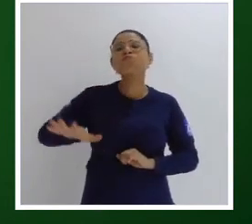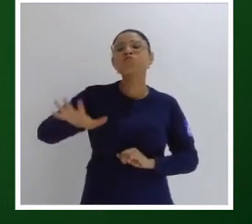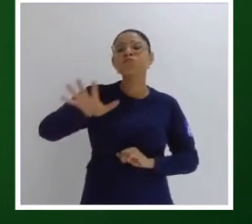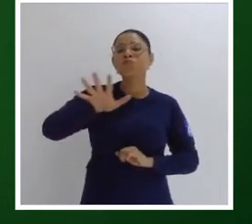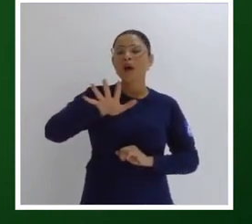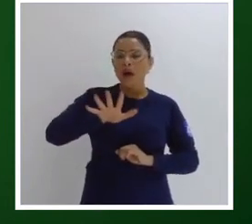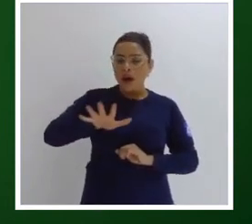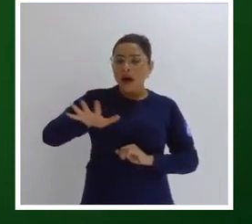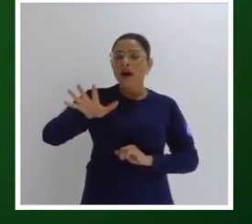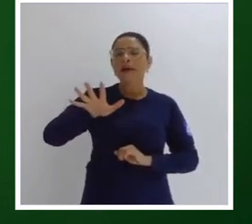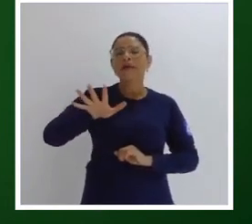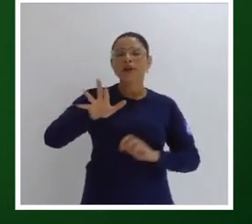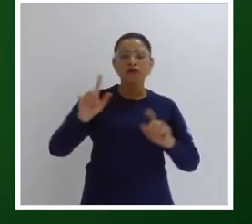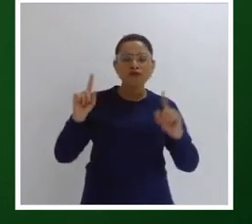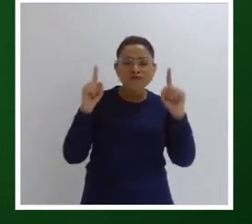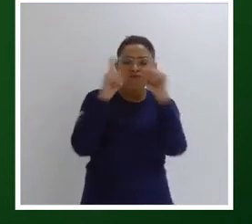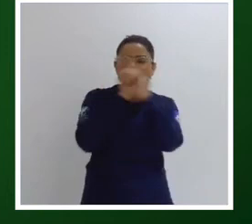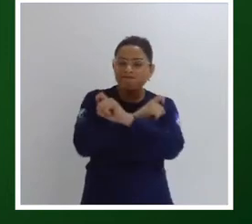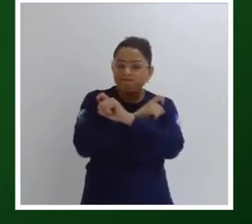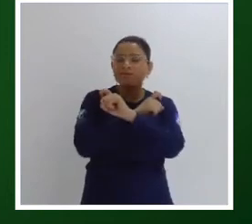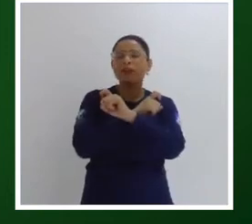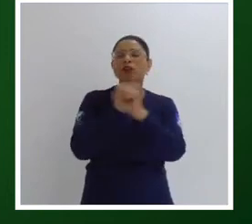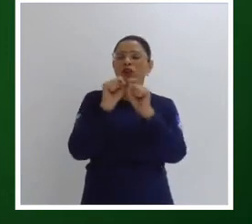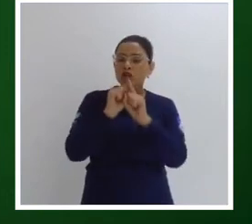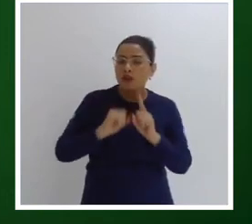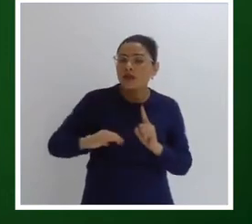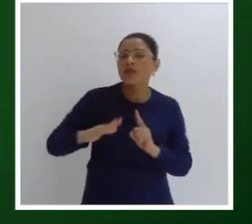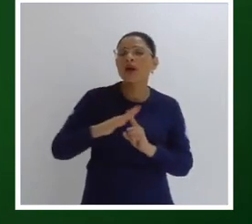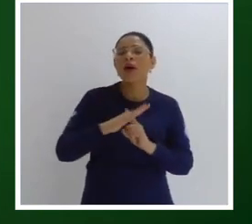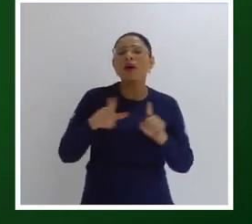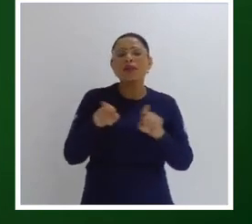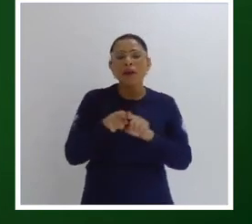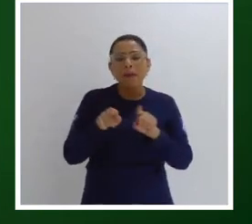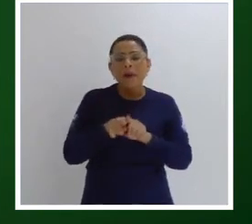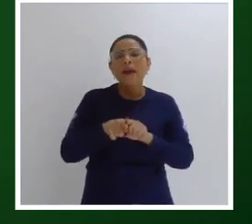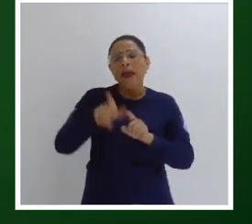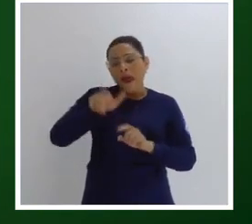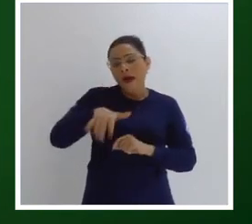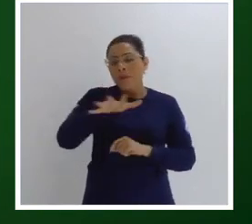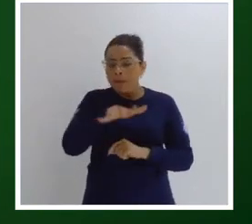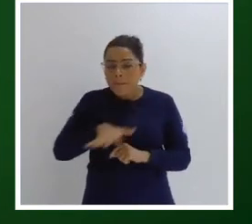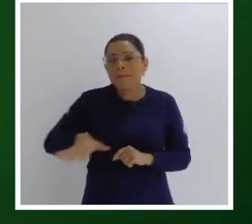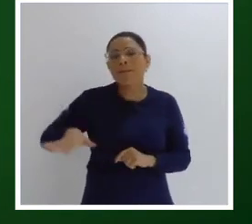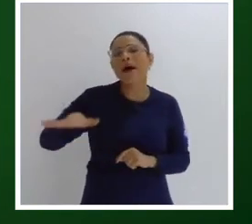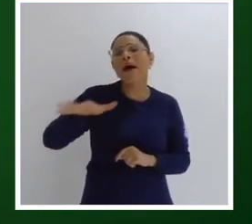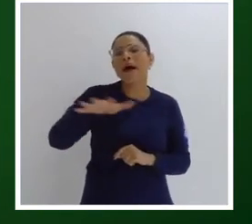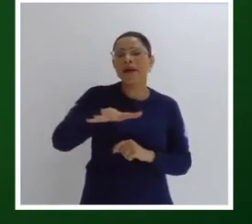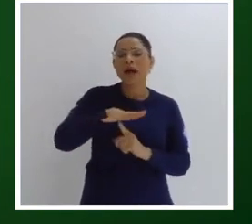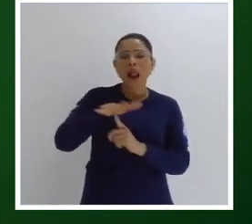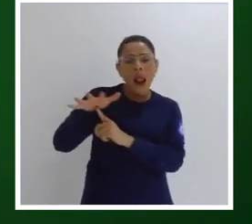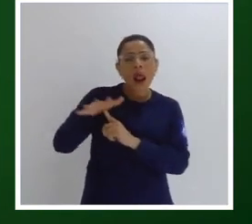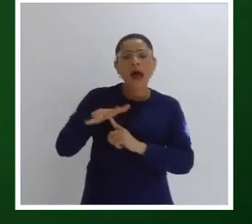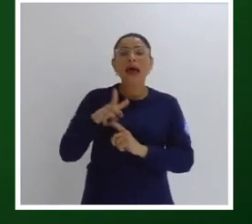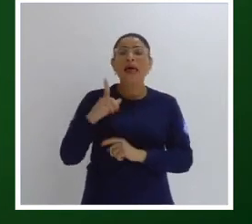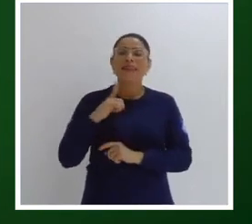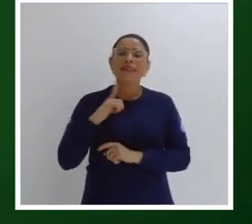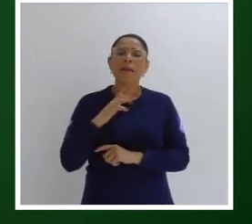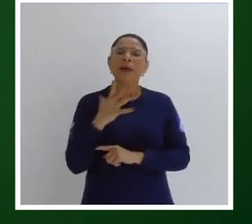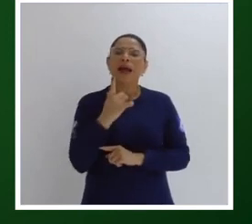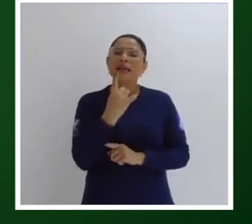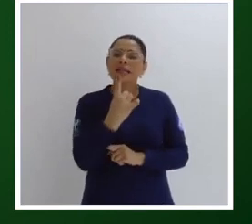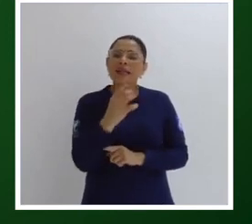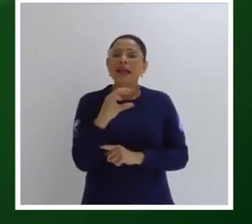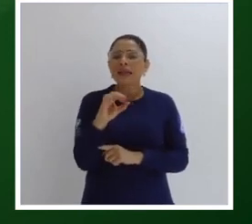social é uma área de Manancial nós temos 106 escolas